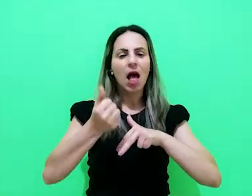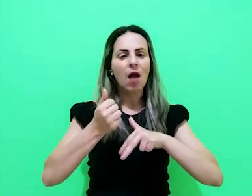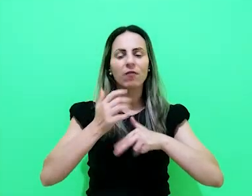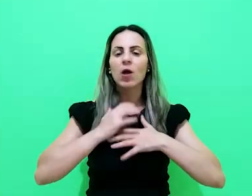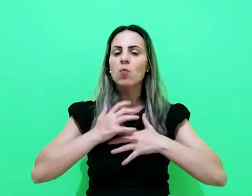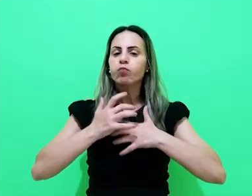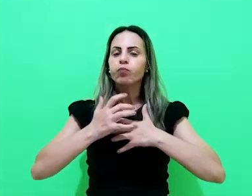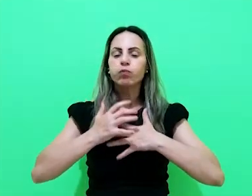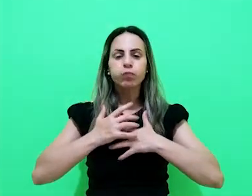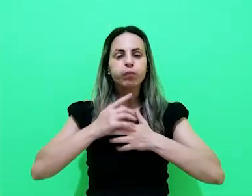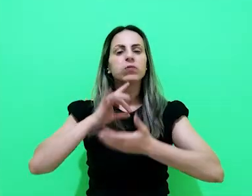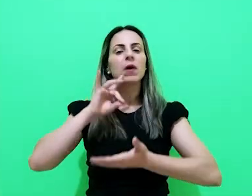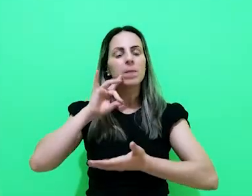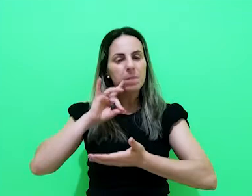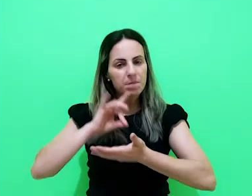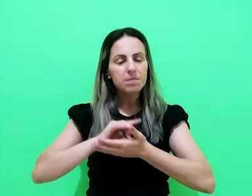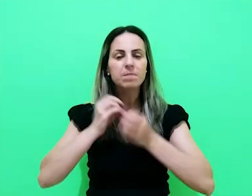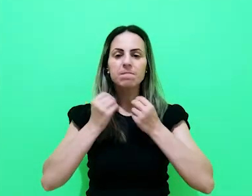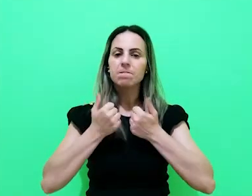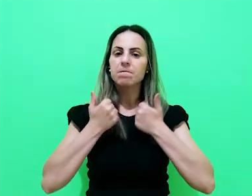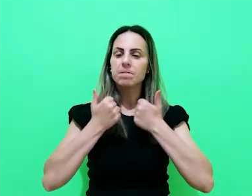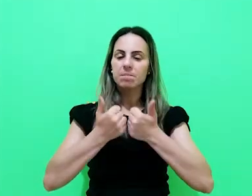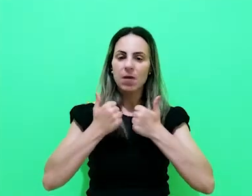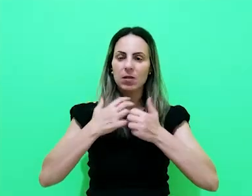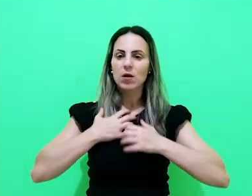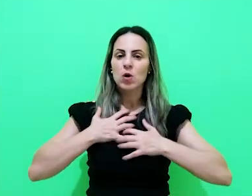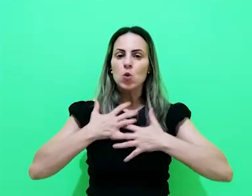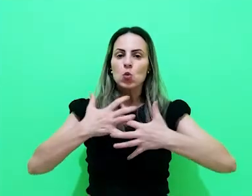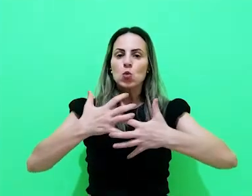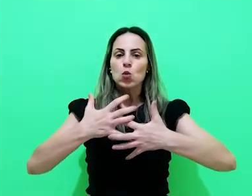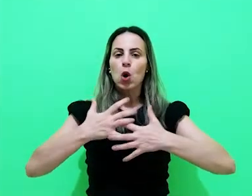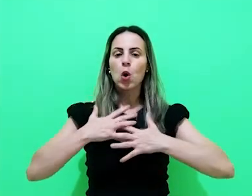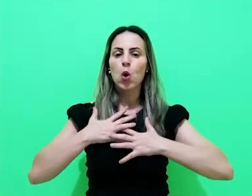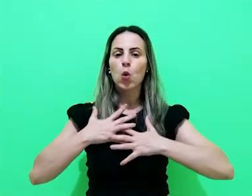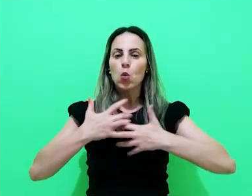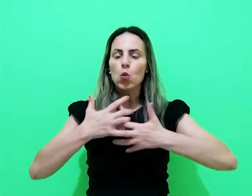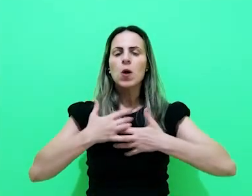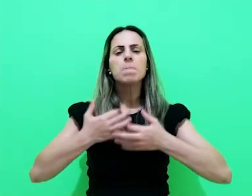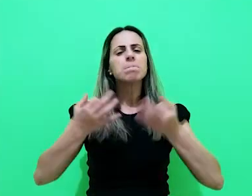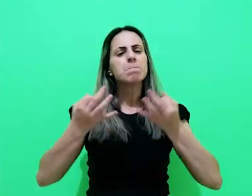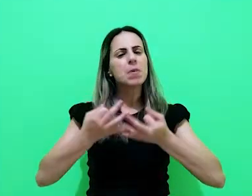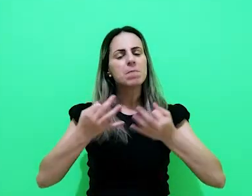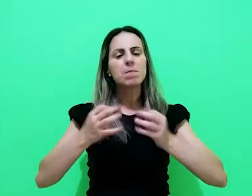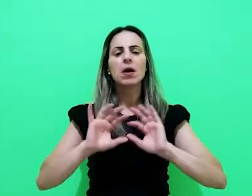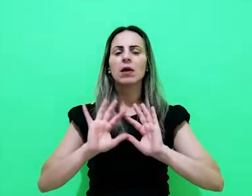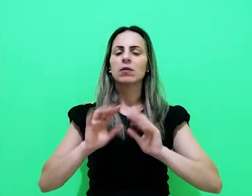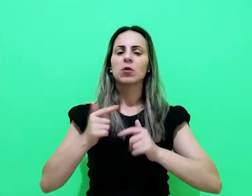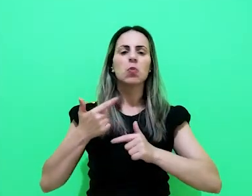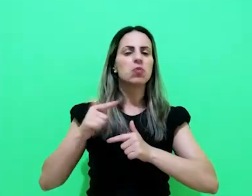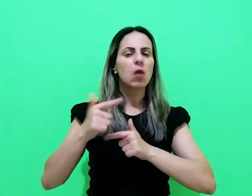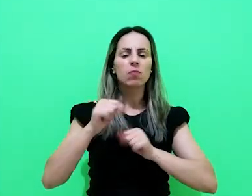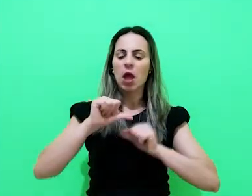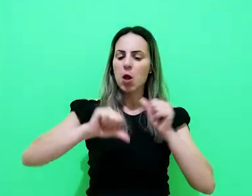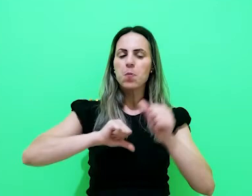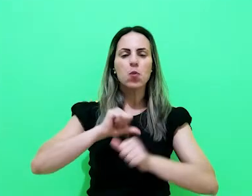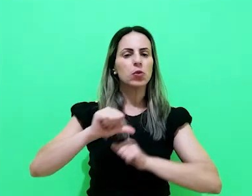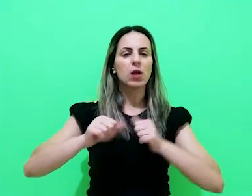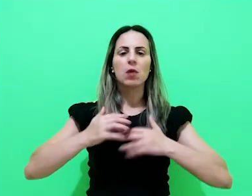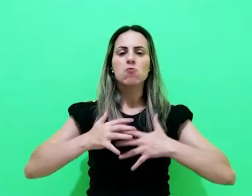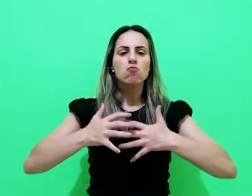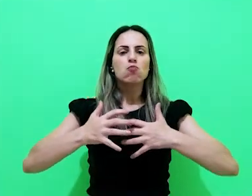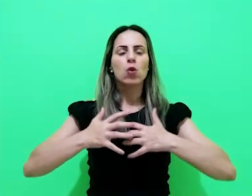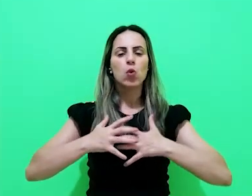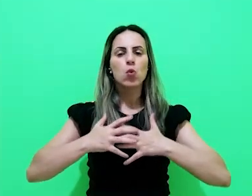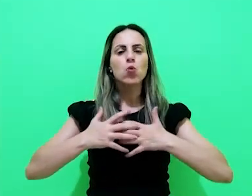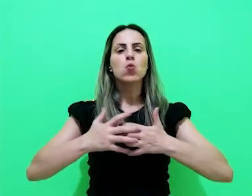murmúrio vesicular presente bilateralmente, estava expandindo o tórax adequadamente e não tem alterações na percussão.